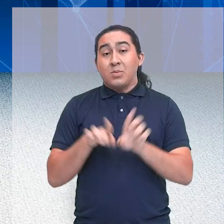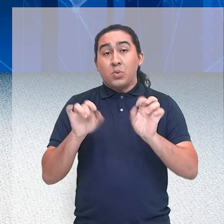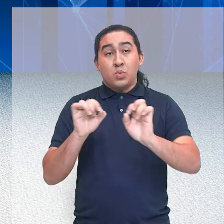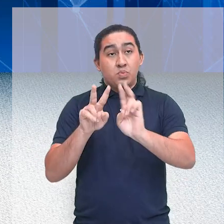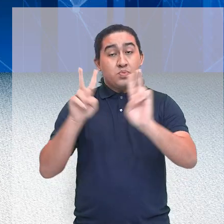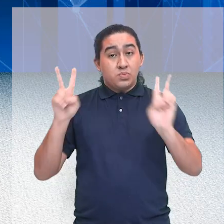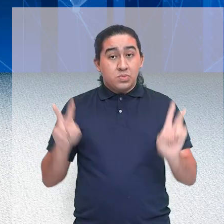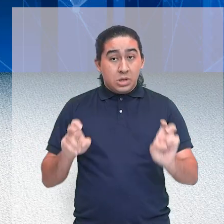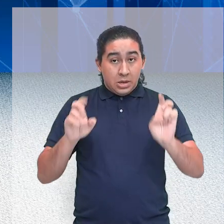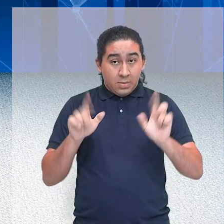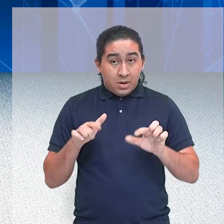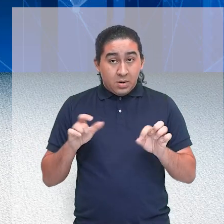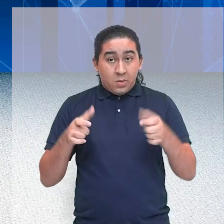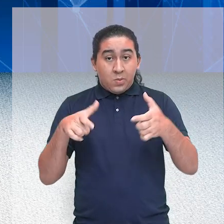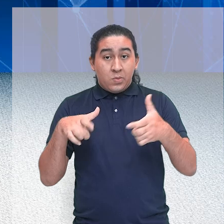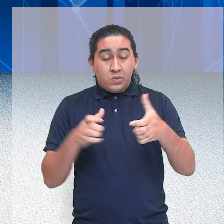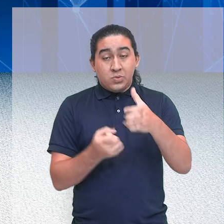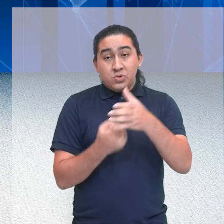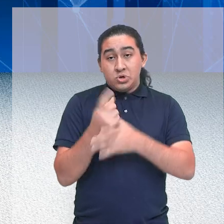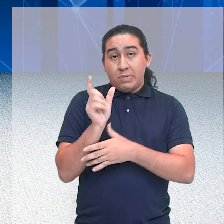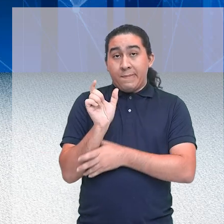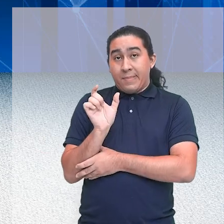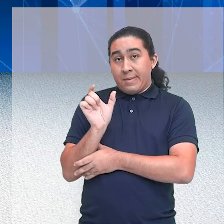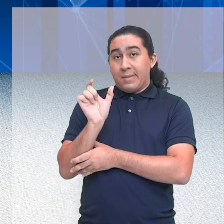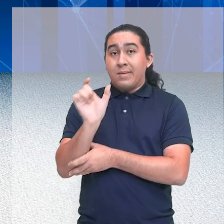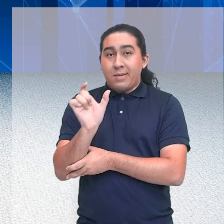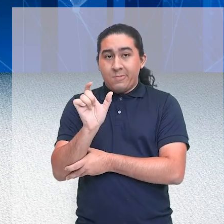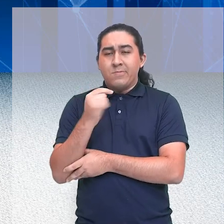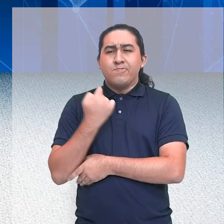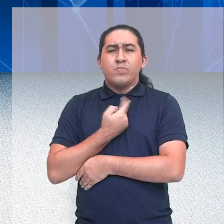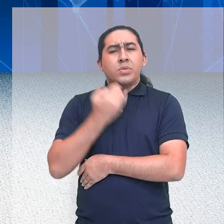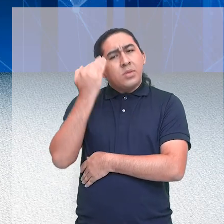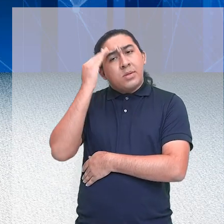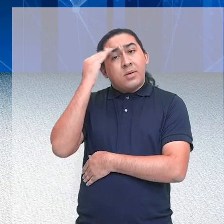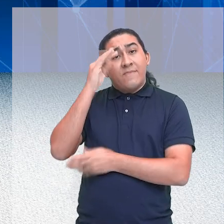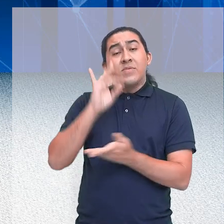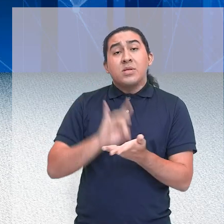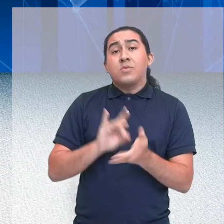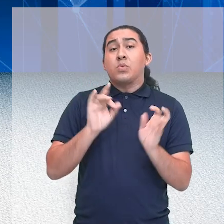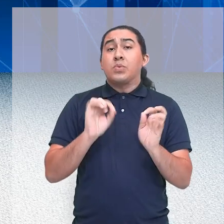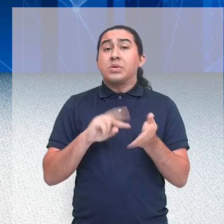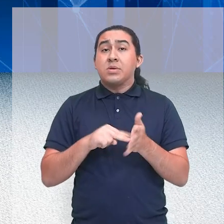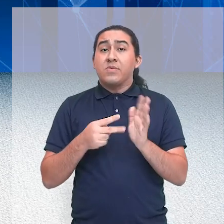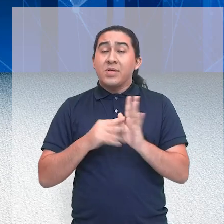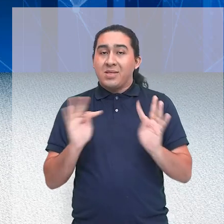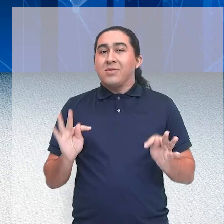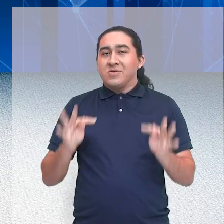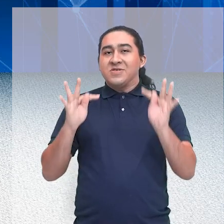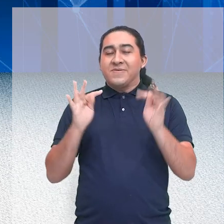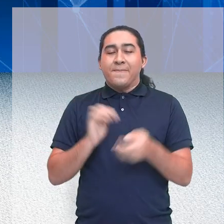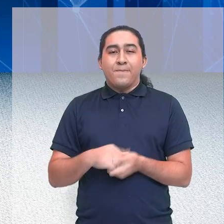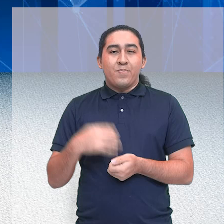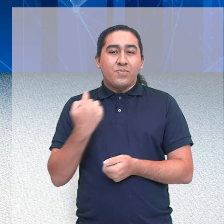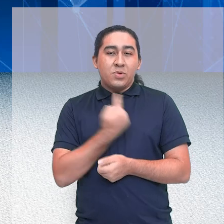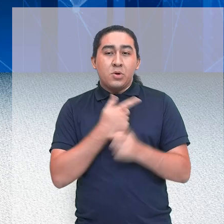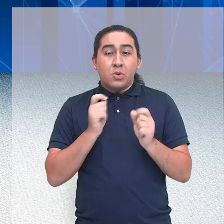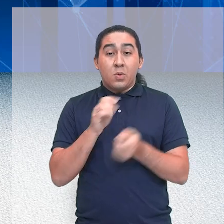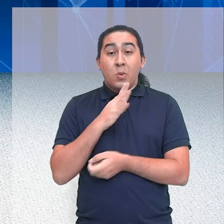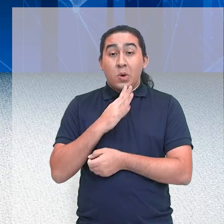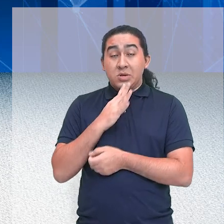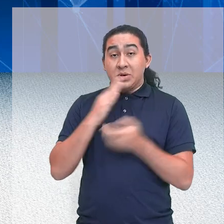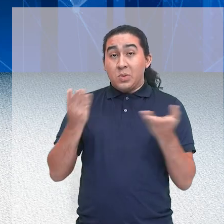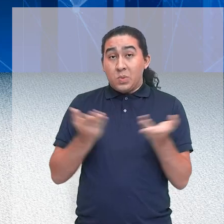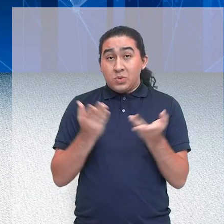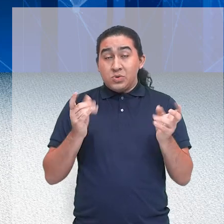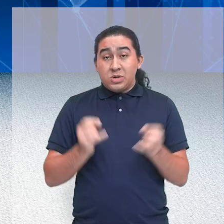aqui sobre a origem dessa palavra, para que a gente entenda de fato o que é tecnologia, nós vamos conhecer